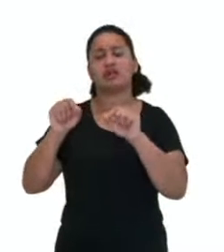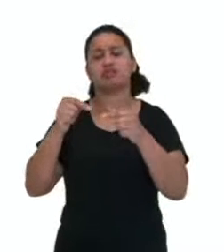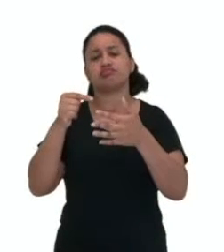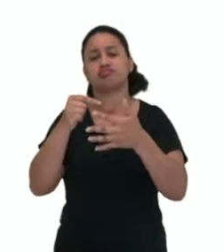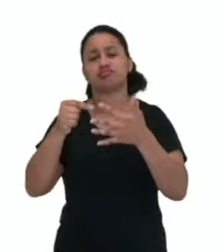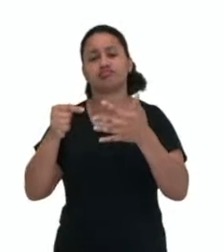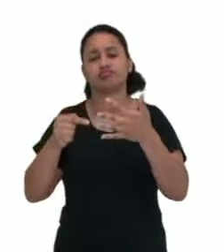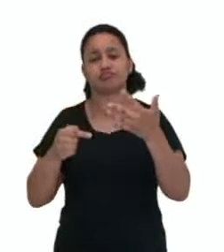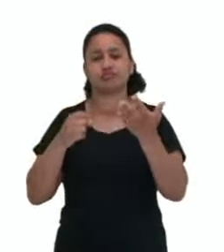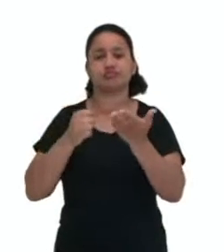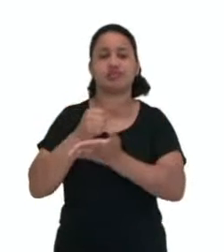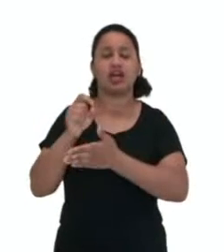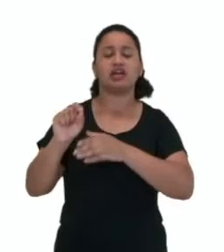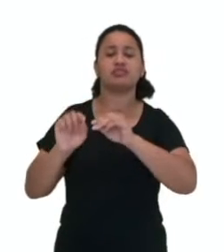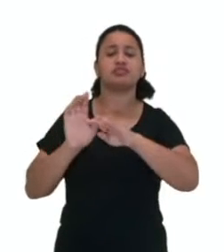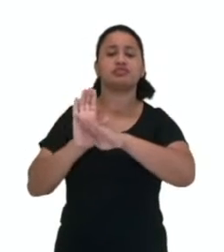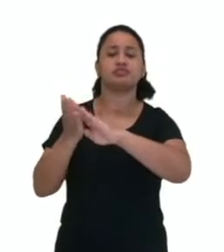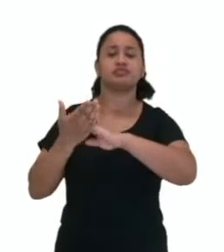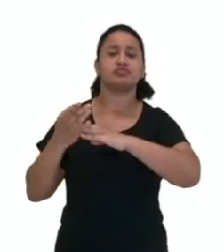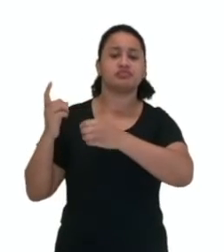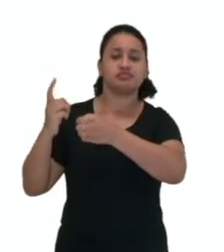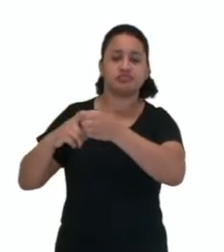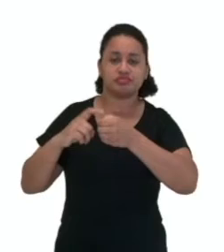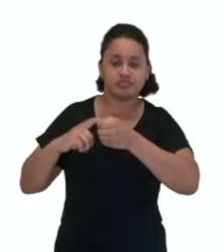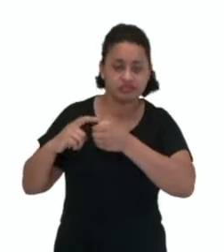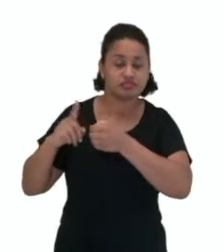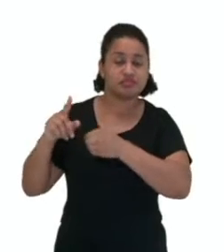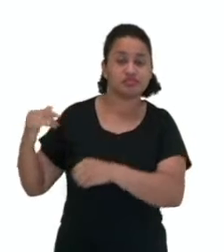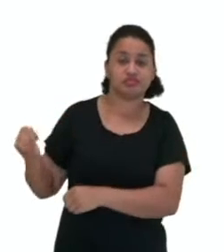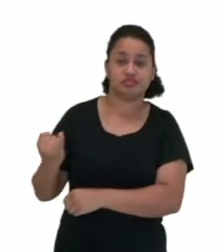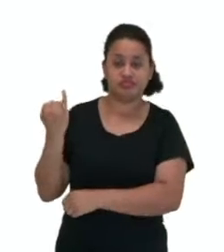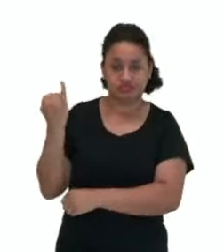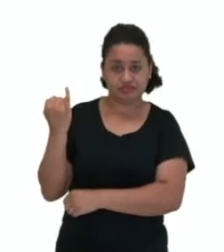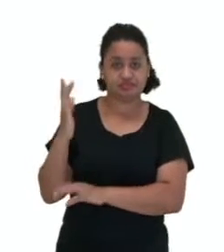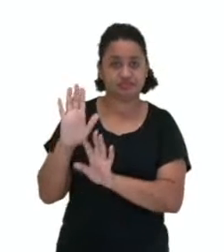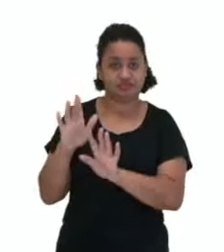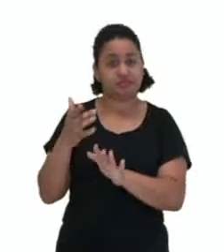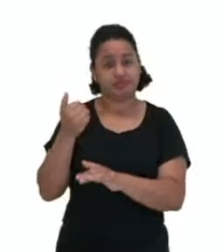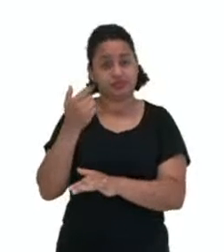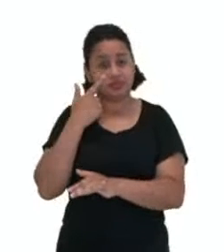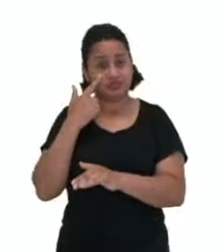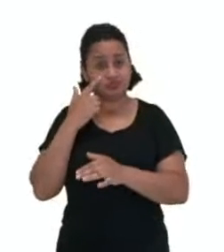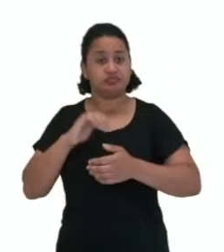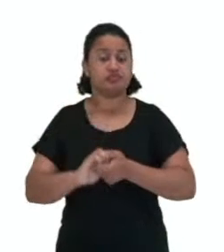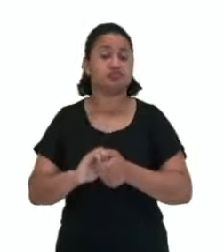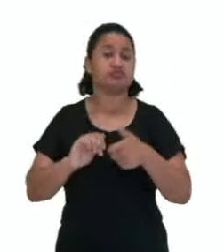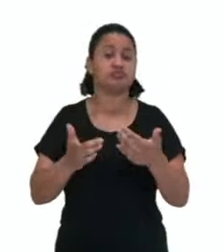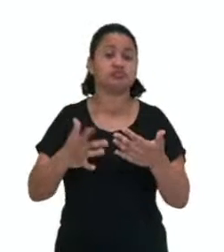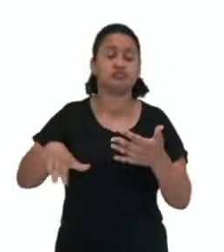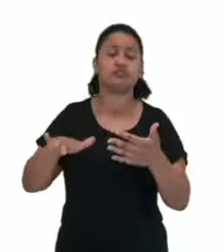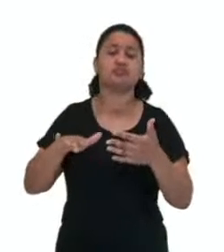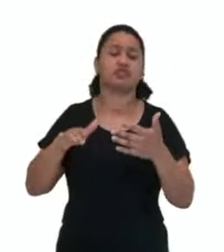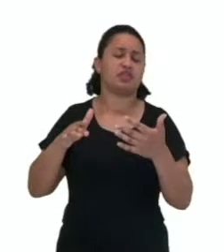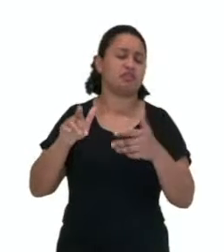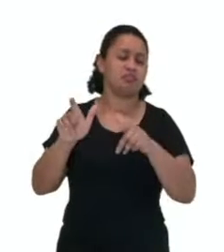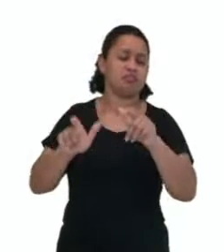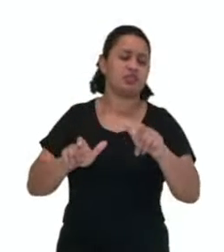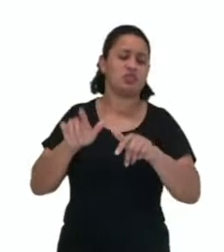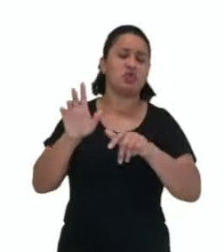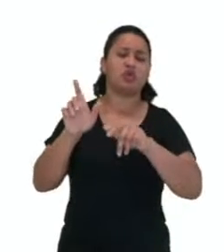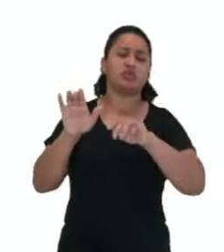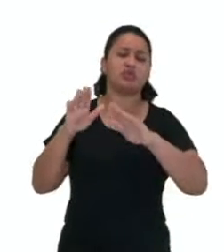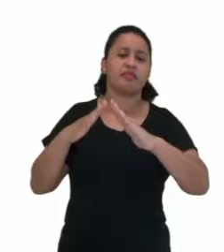são os princípios do cooperativismo que são bastante importantes. Para a galera do interior, ele está muito acostumado